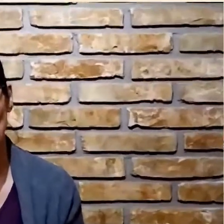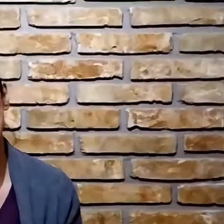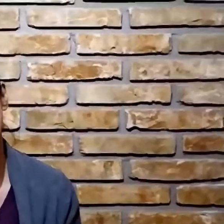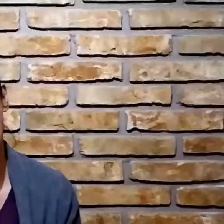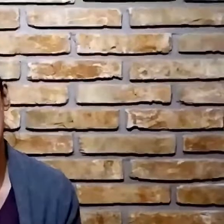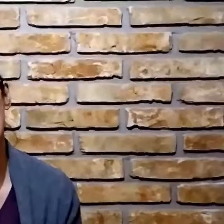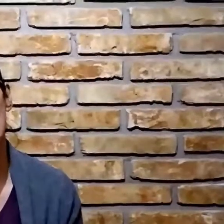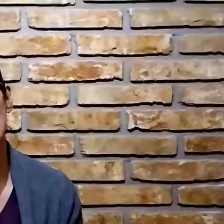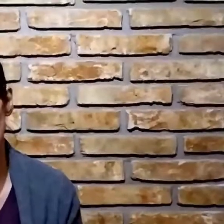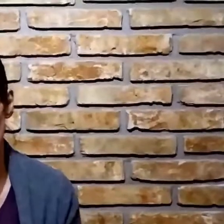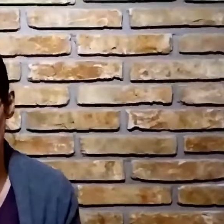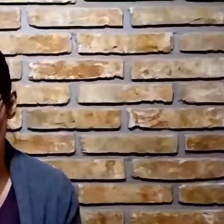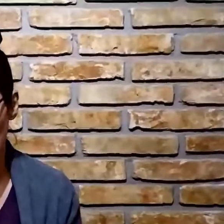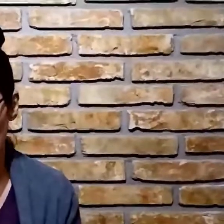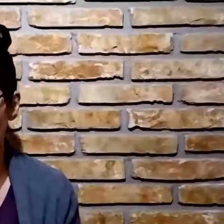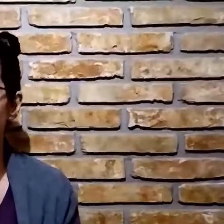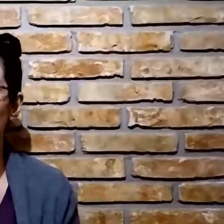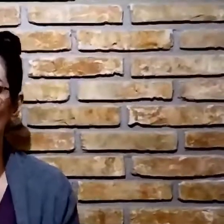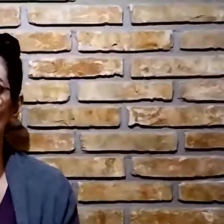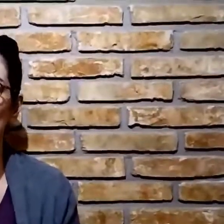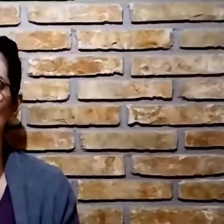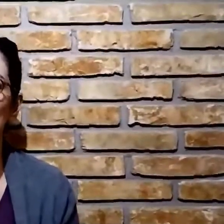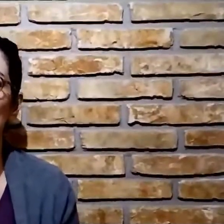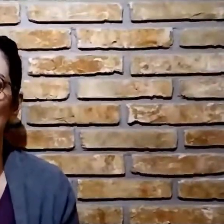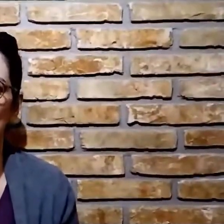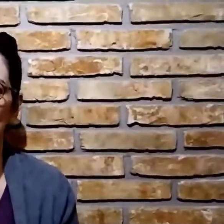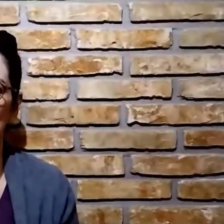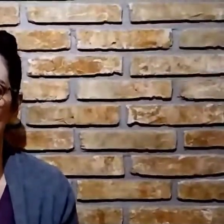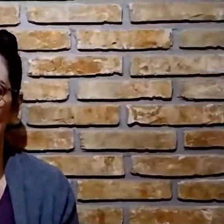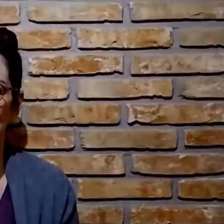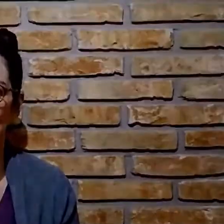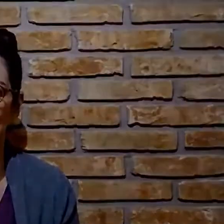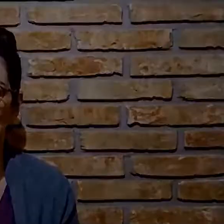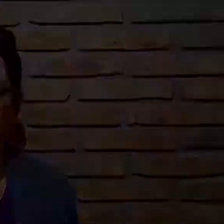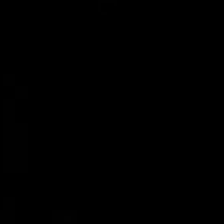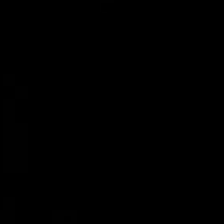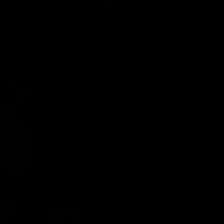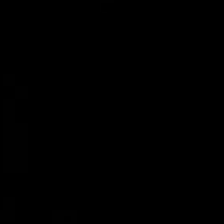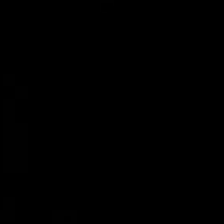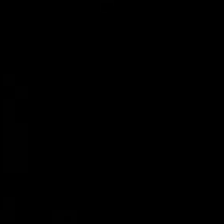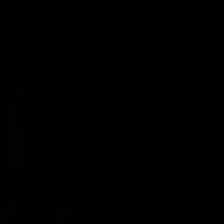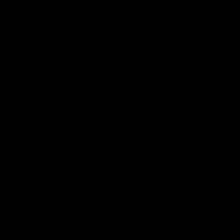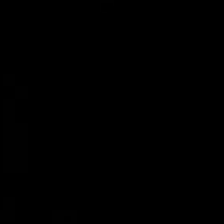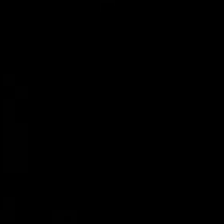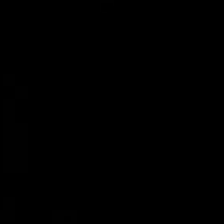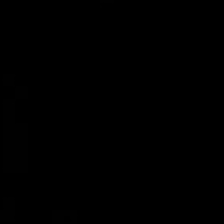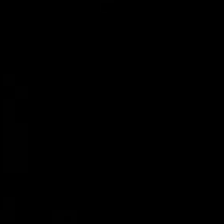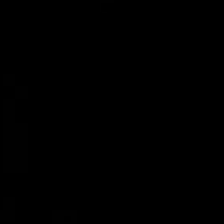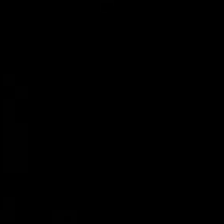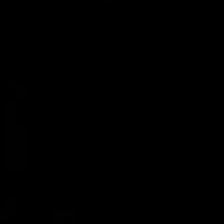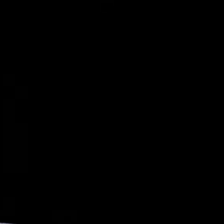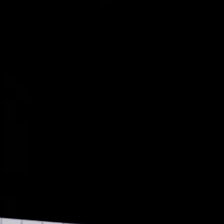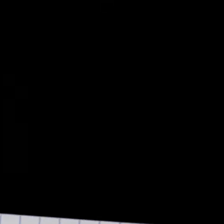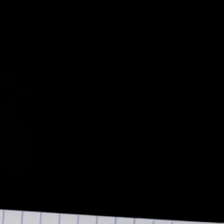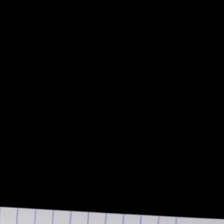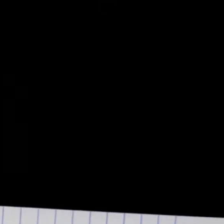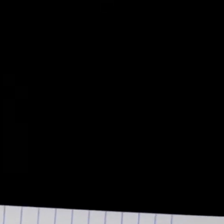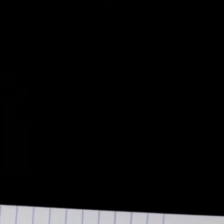de glória de cada um e é quando, como no canto coral, se ouvem agudos sibilantes.